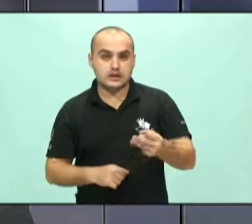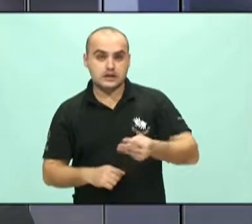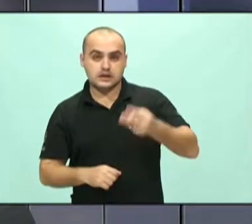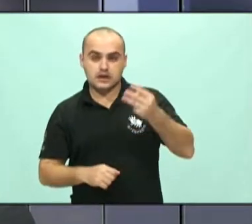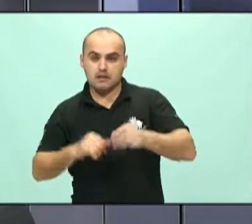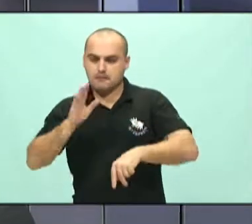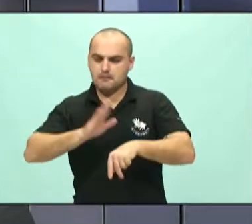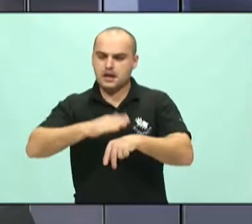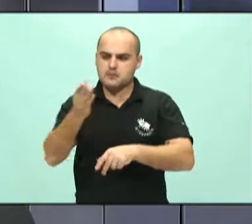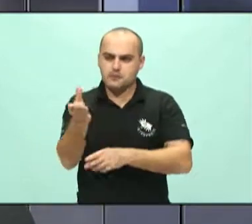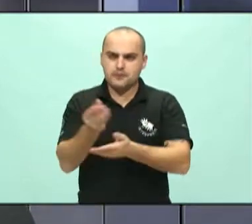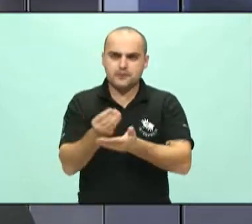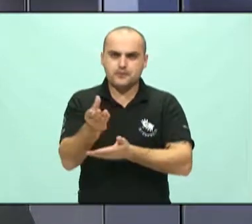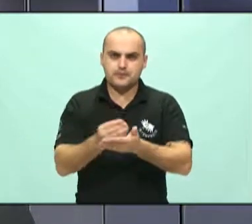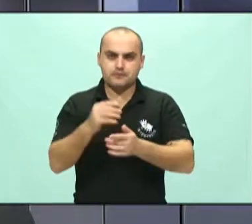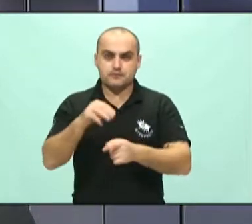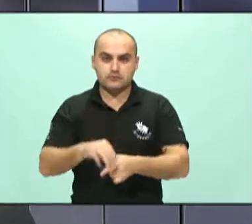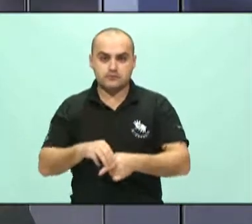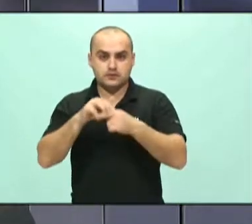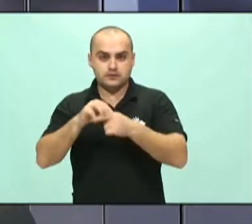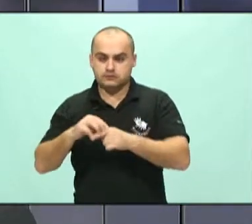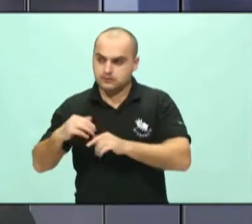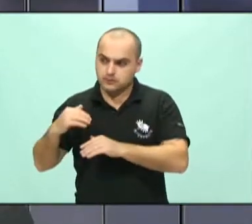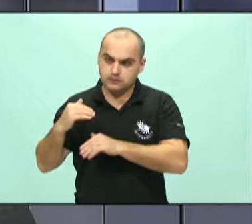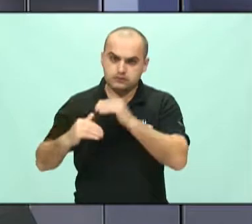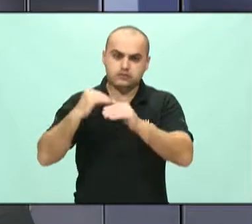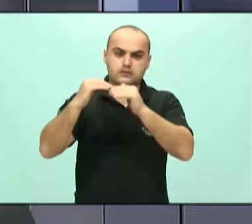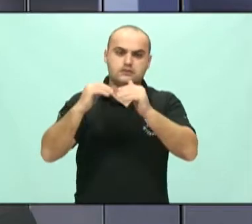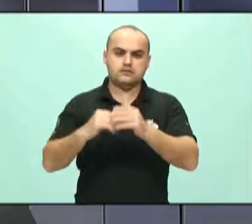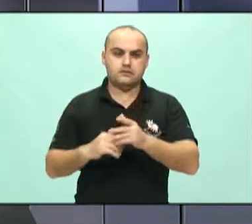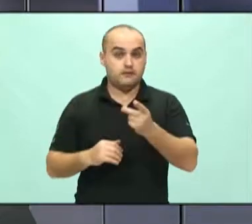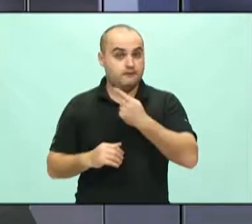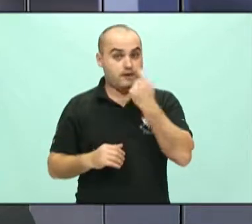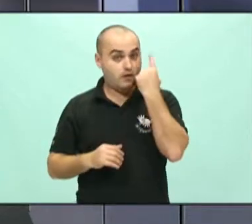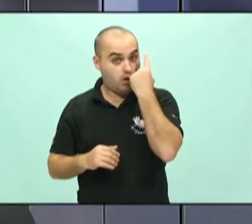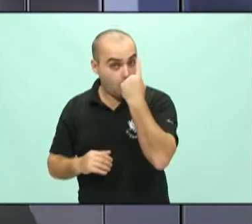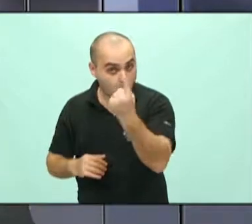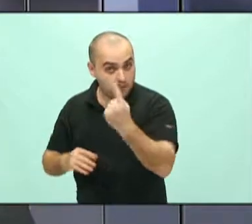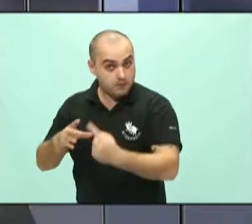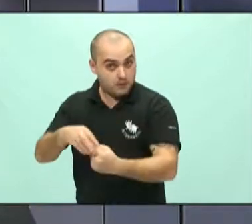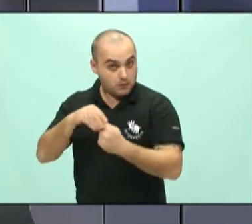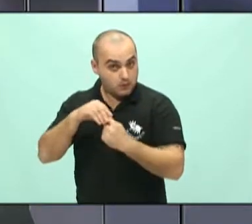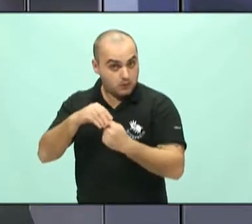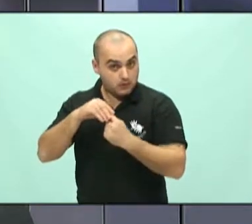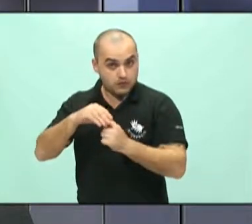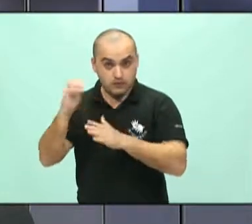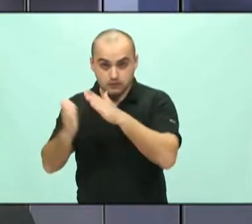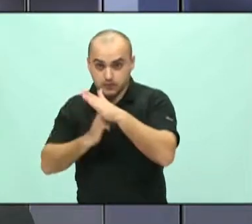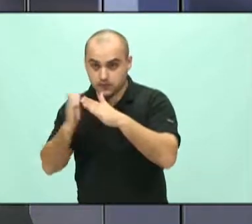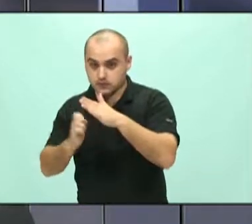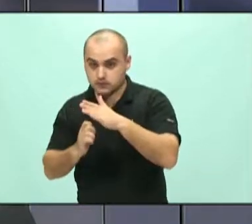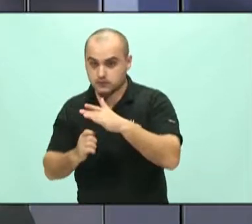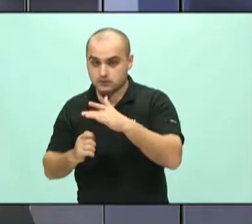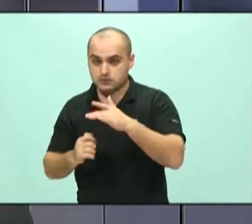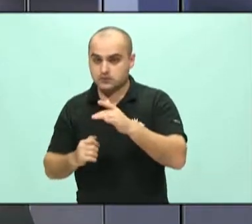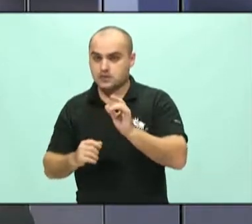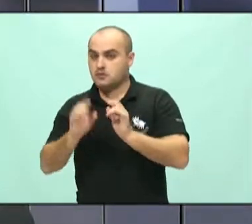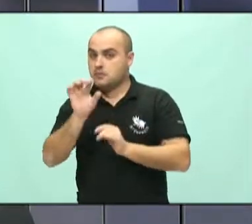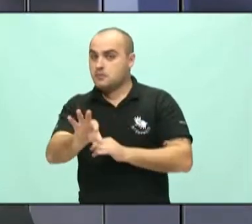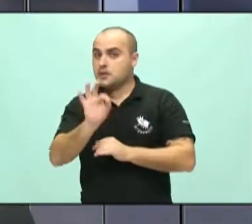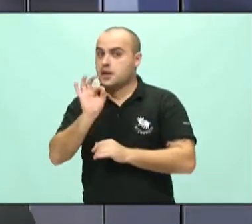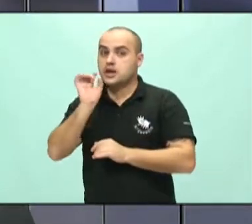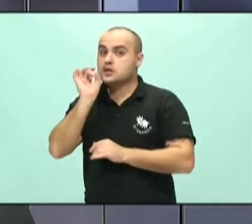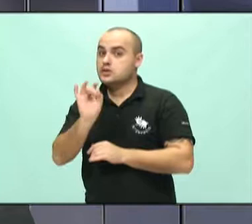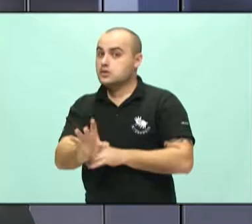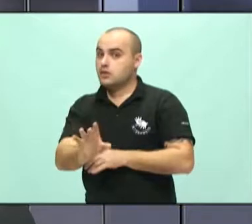nosso desenvolvimento como um todo. Falando de uma única empresa, isso sem pensar em tantas as outras, peguei só a maior